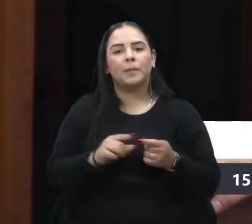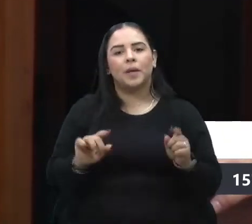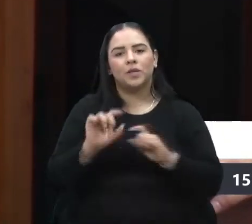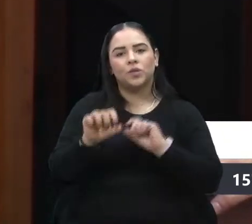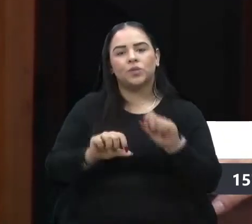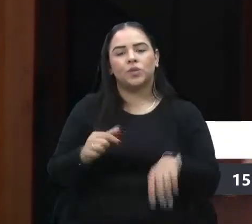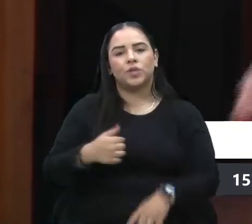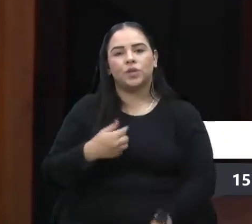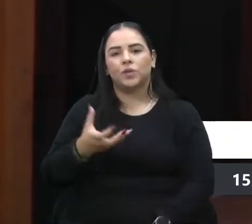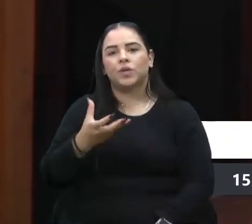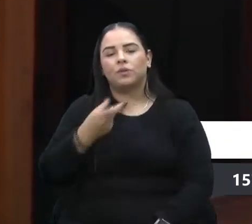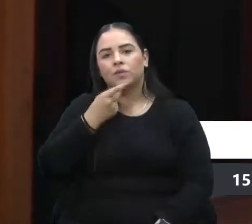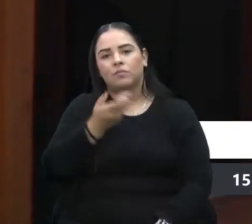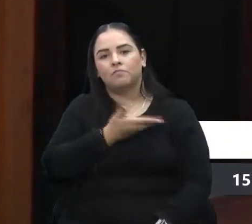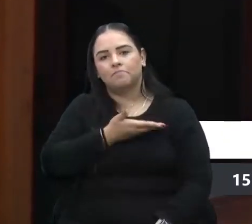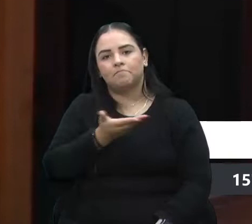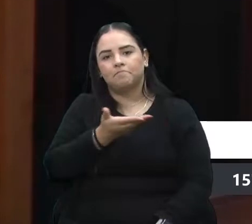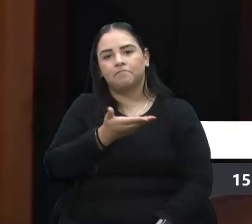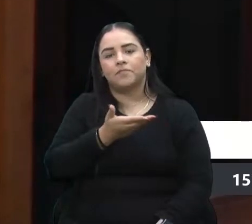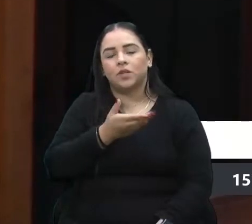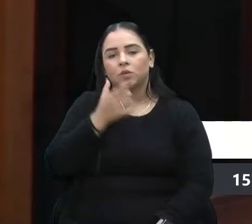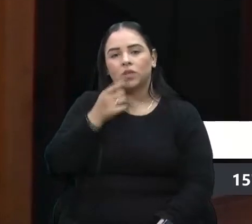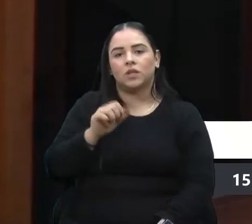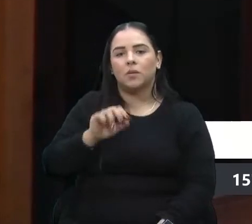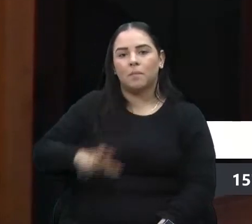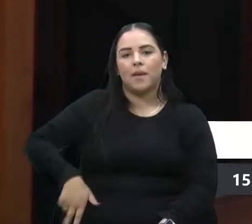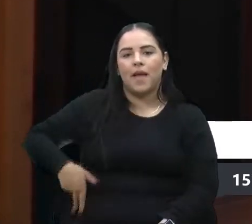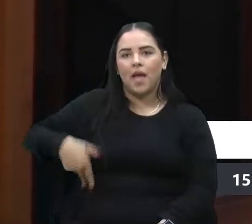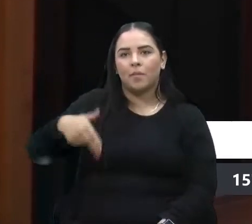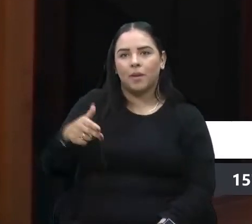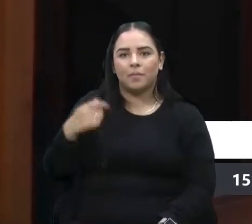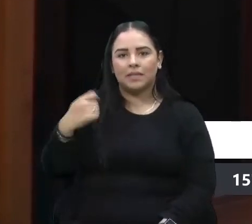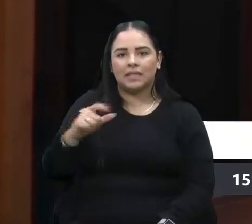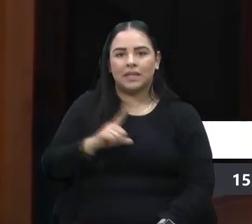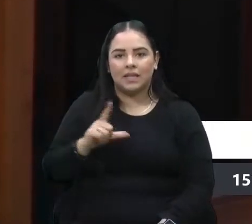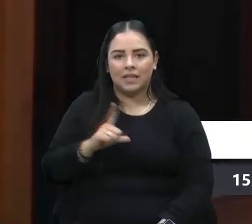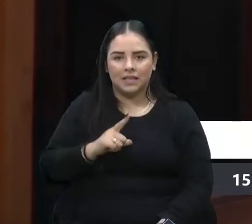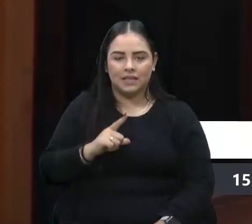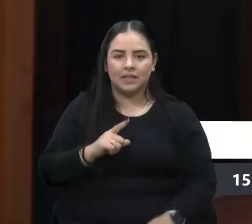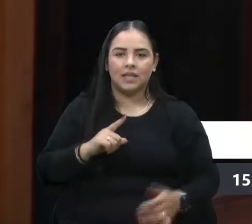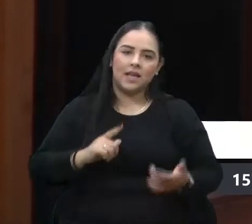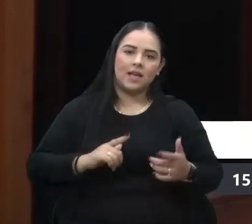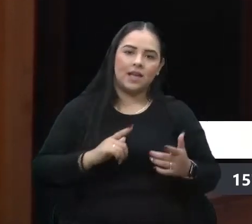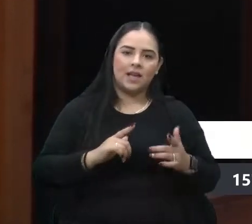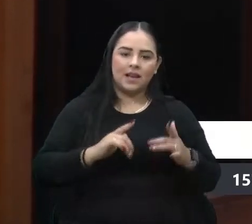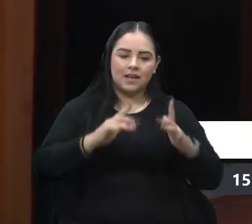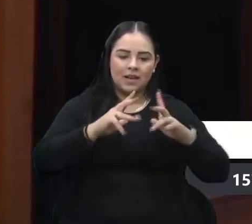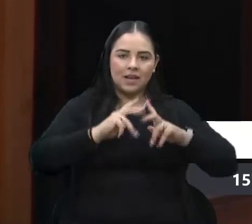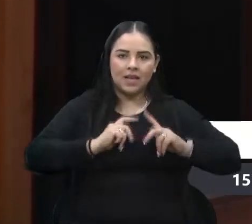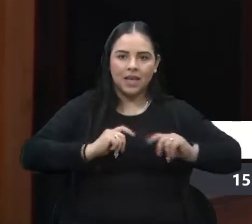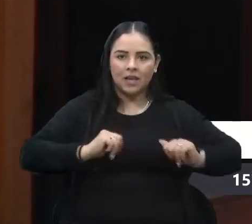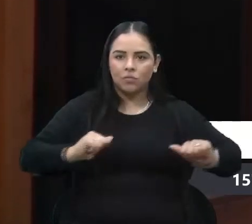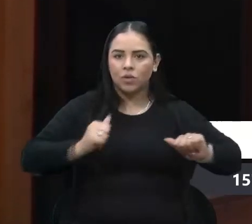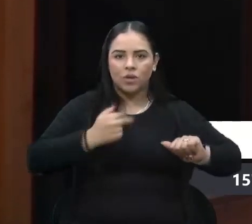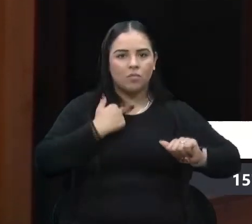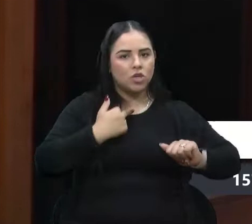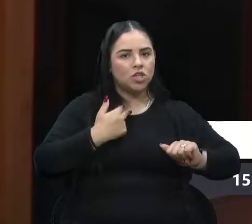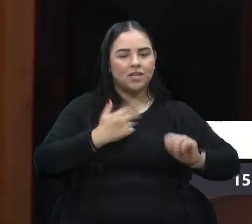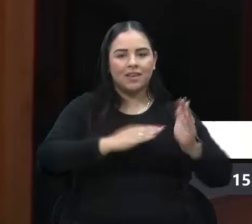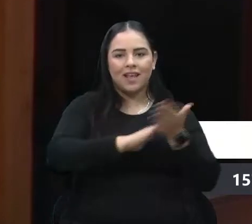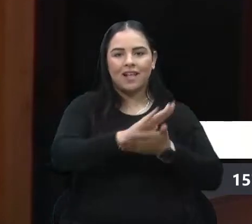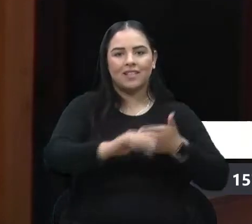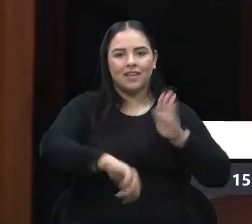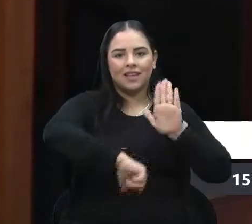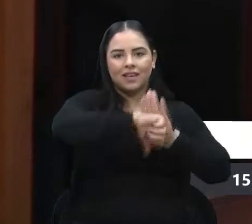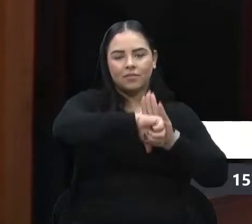vocês aqui assim para de adquirir uma arma a pessoa tem que ter ficha limpa em antecedentes criminais não pode ter